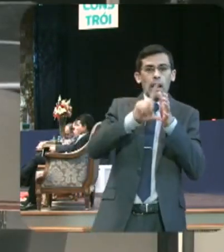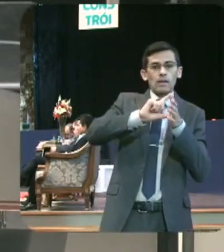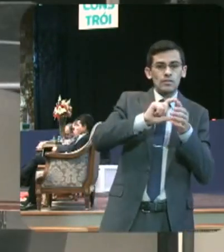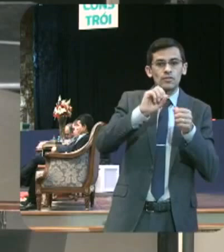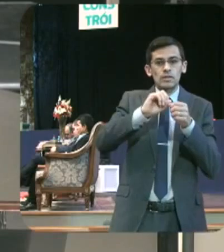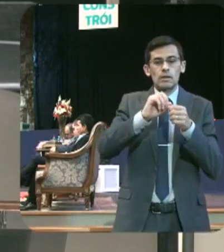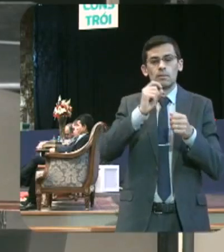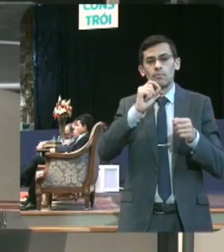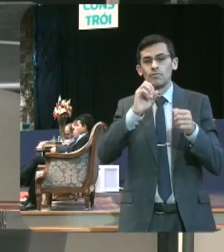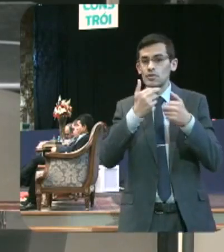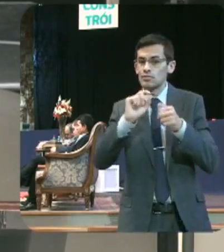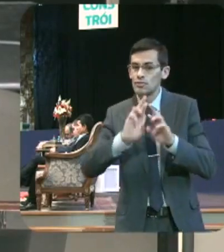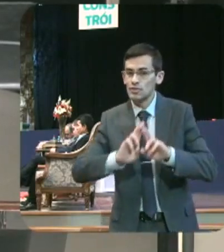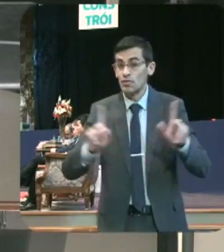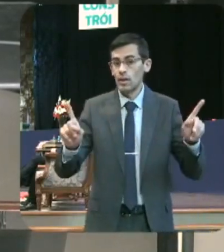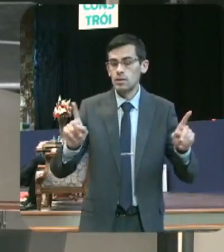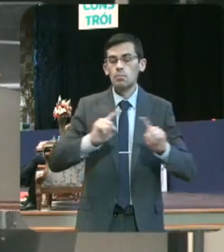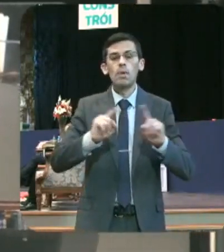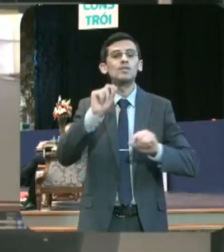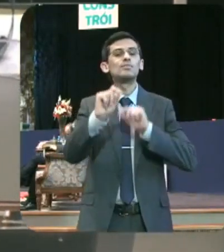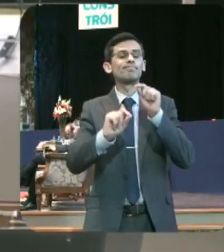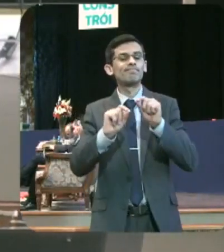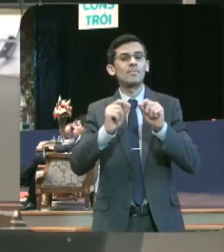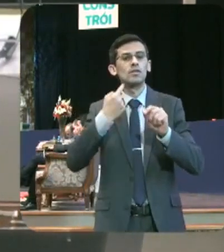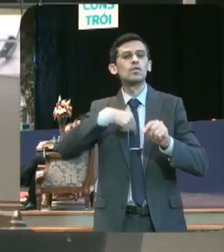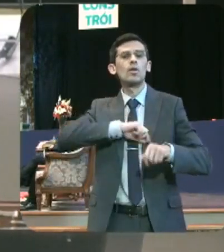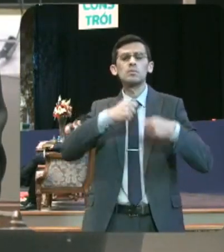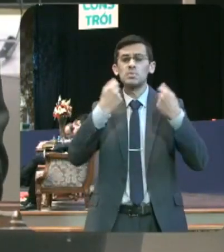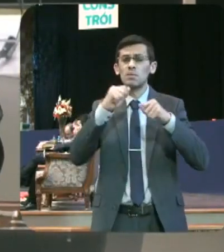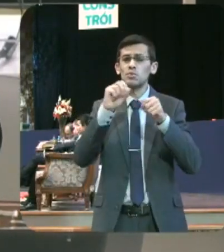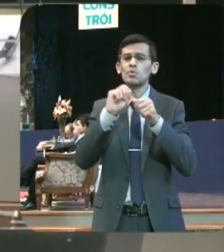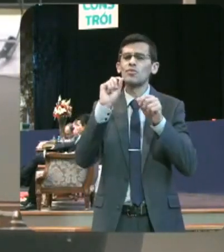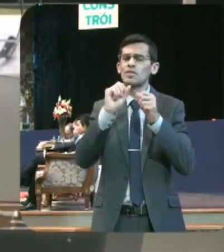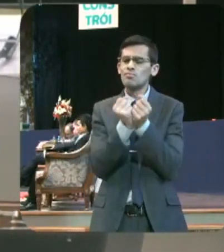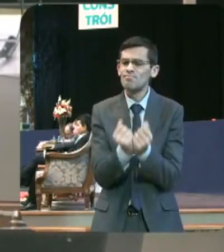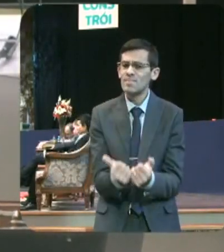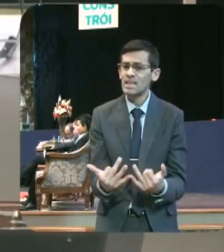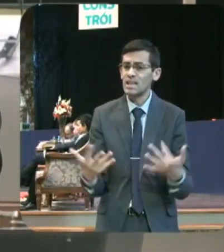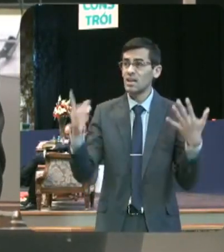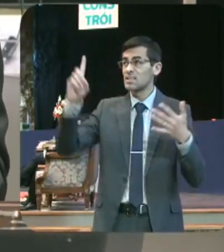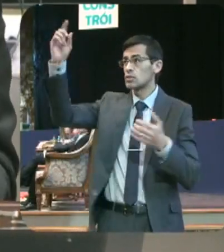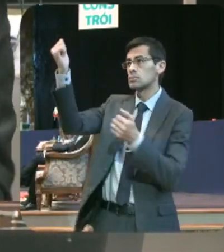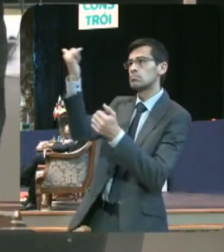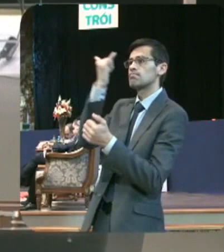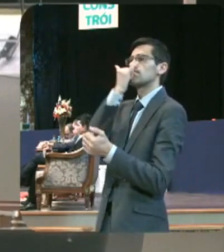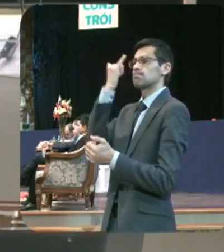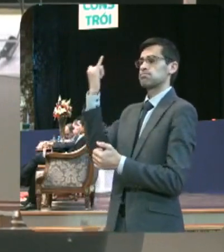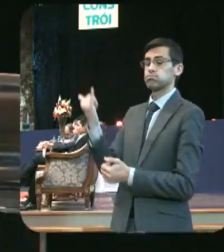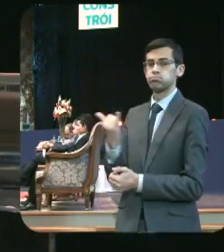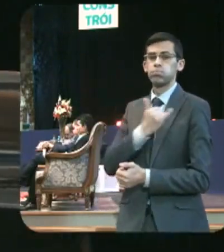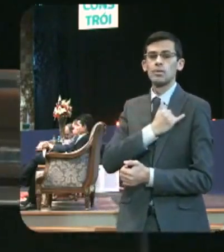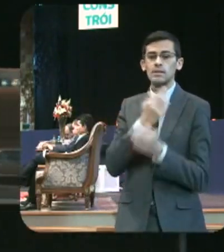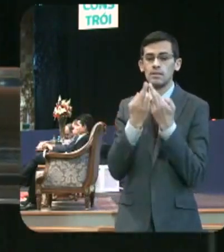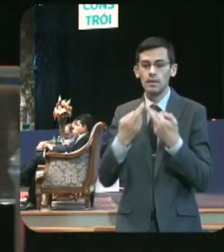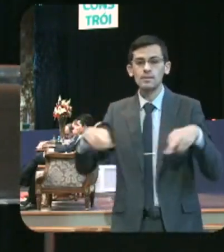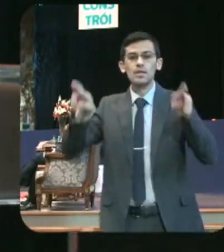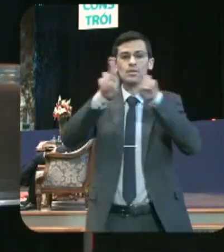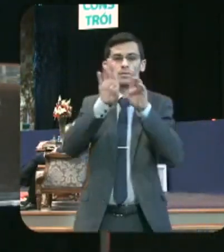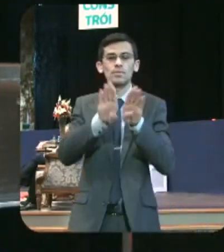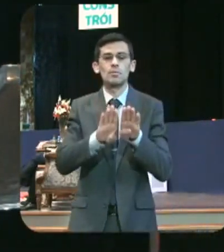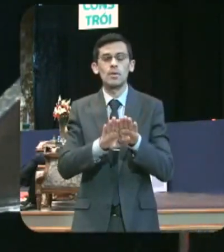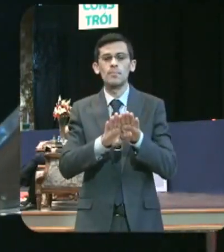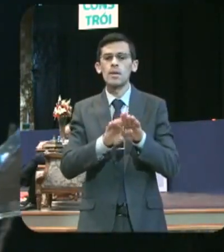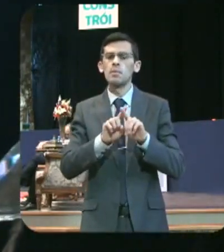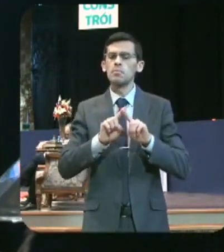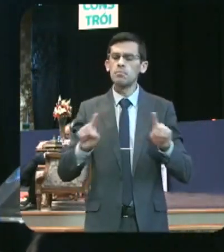jeito. E a gente precisa de um milagre de perdão e restauração para que isso aconteça. E sabe o